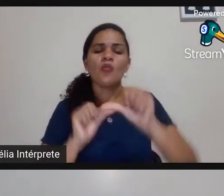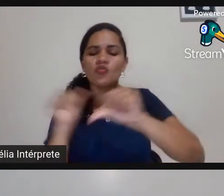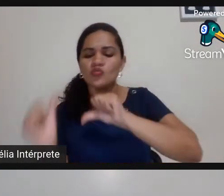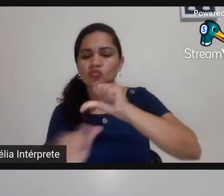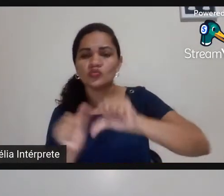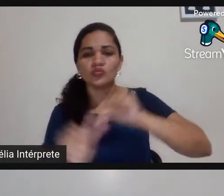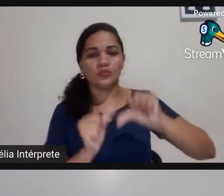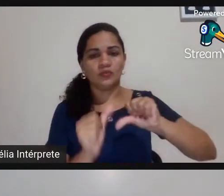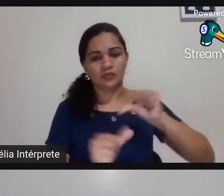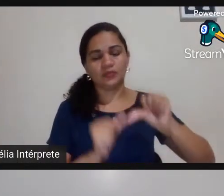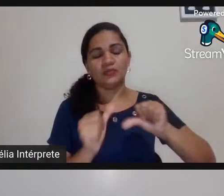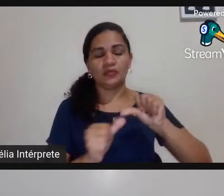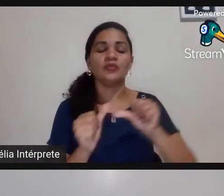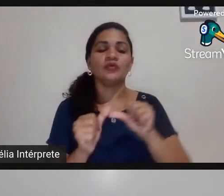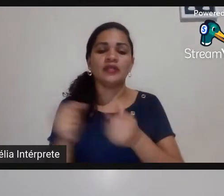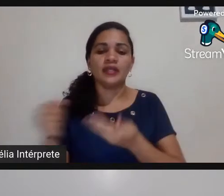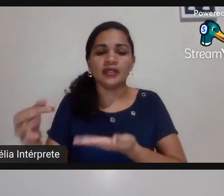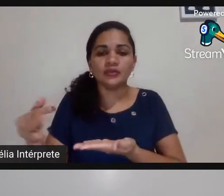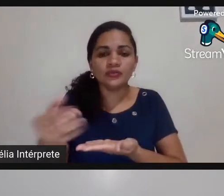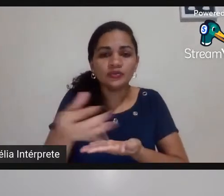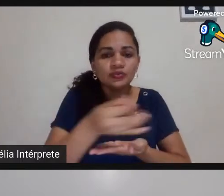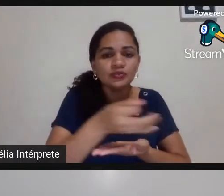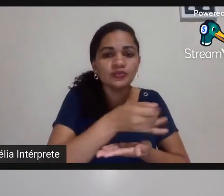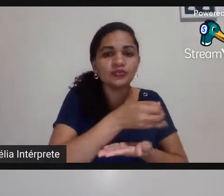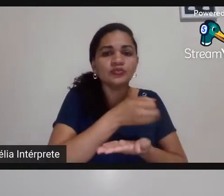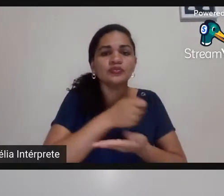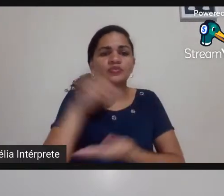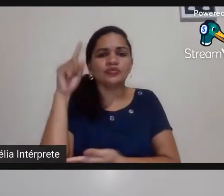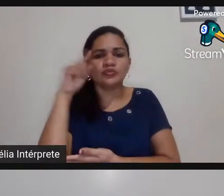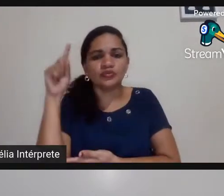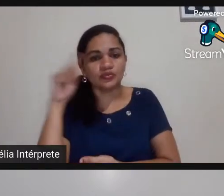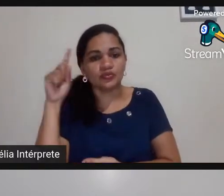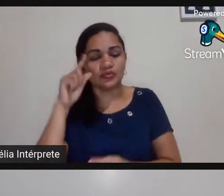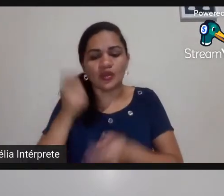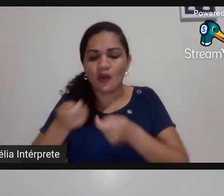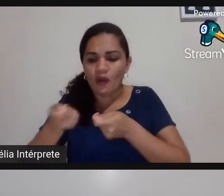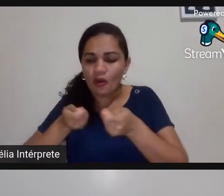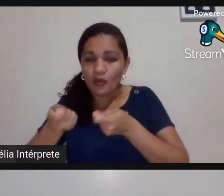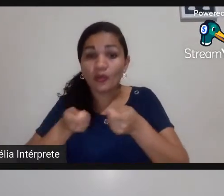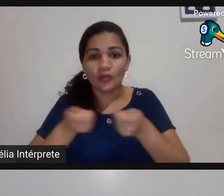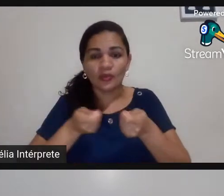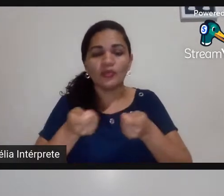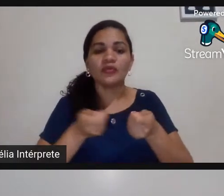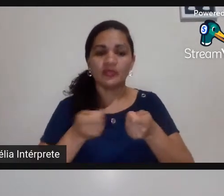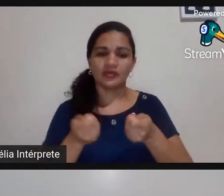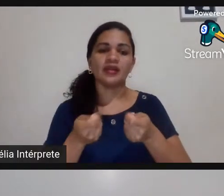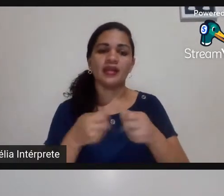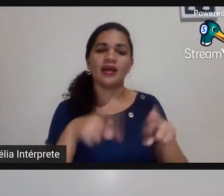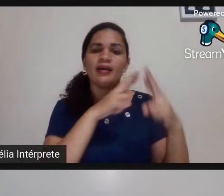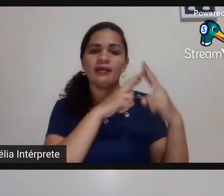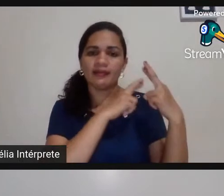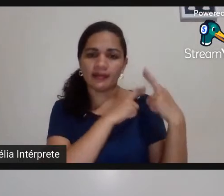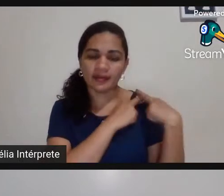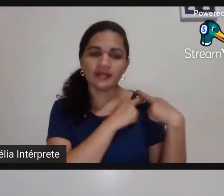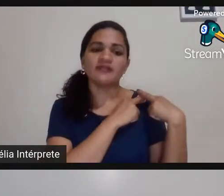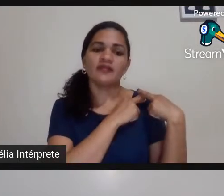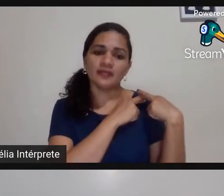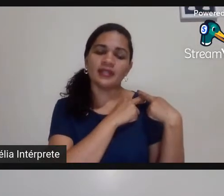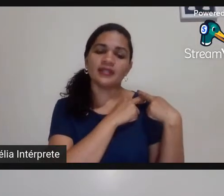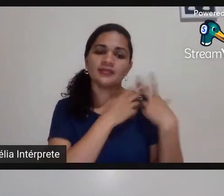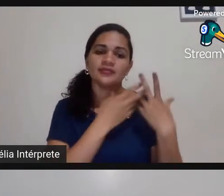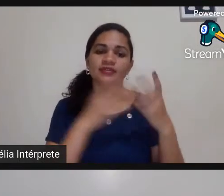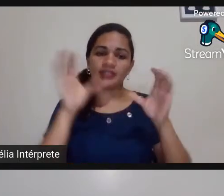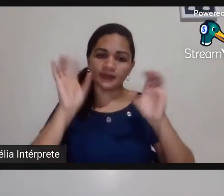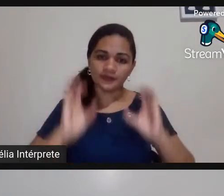esse nosso consumo cotidiano regular numa prática sustentável e permanente de